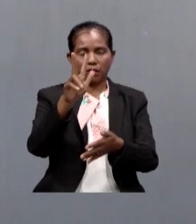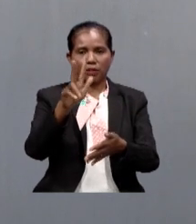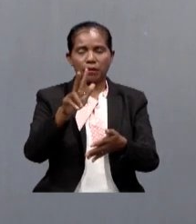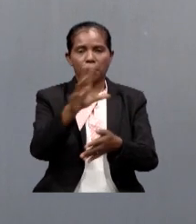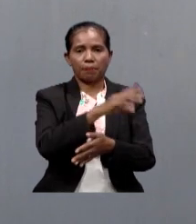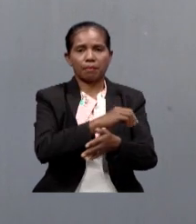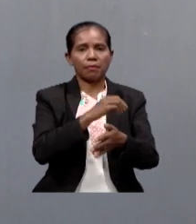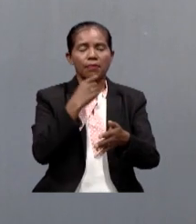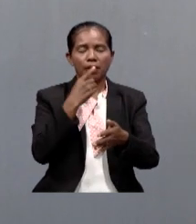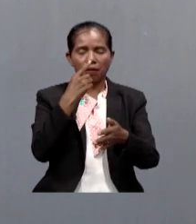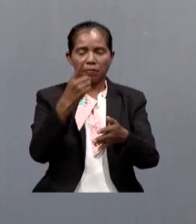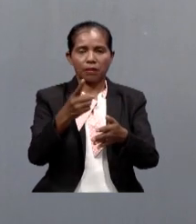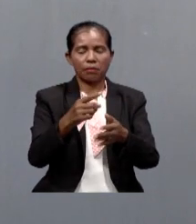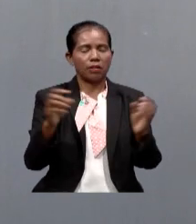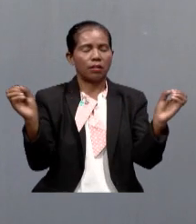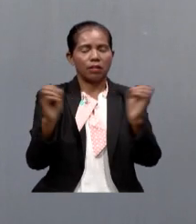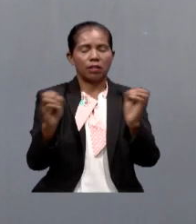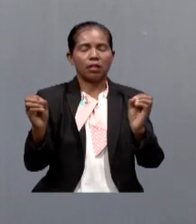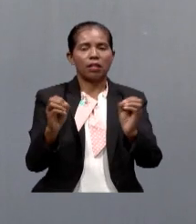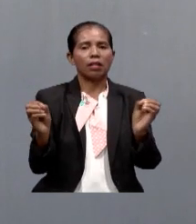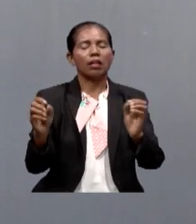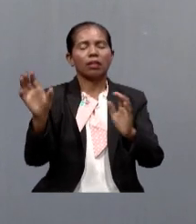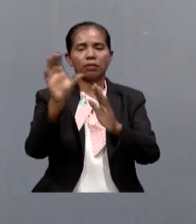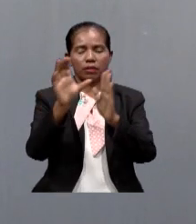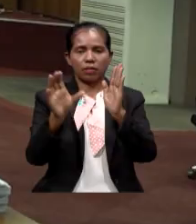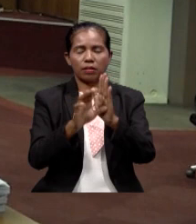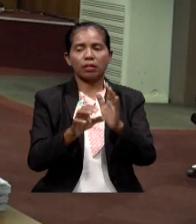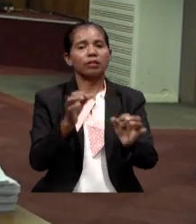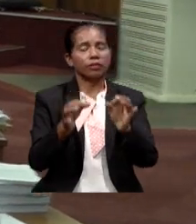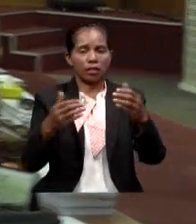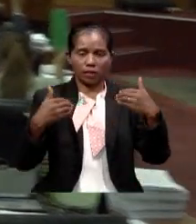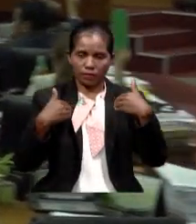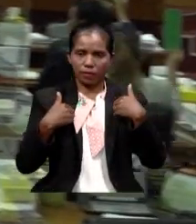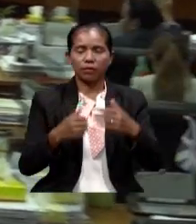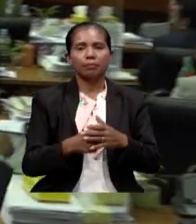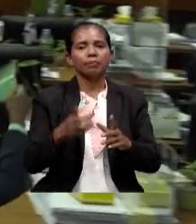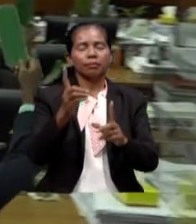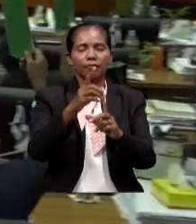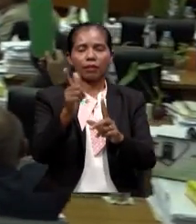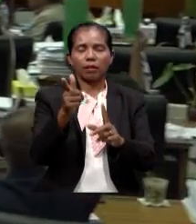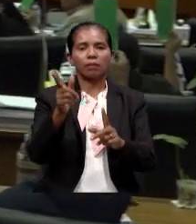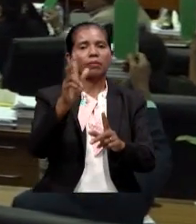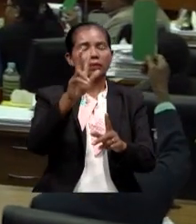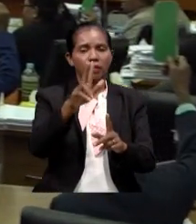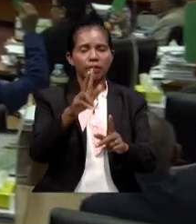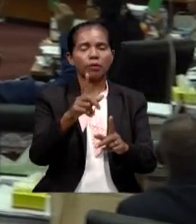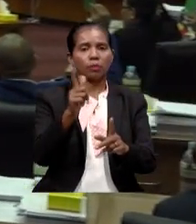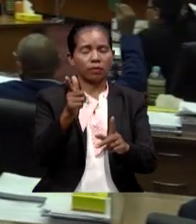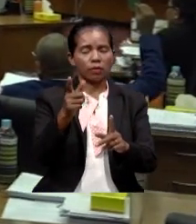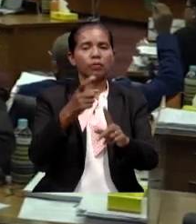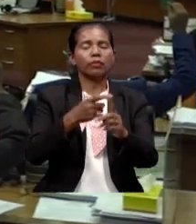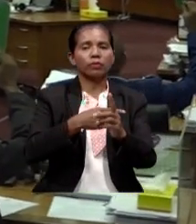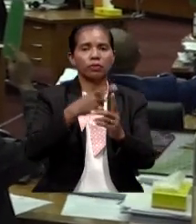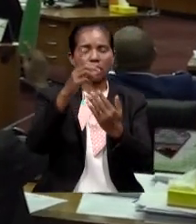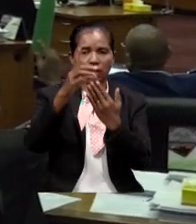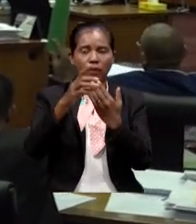diploma ne considera inconstitucional quando acontece dan e alora um gronulo fulang ne parlamento nasional di husi plenaria halo